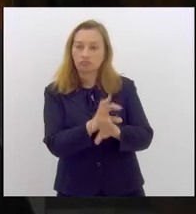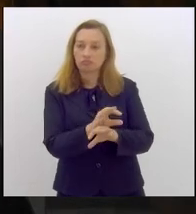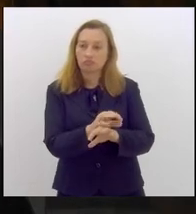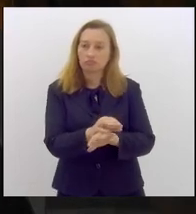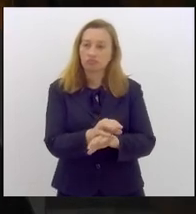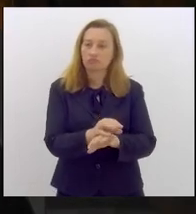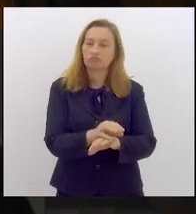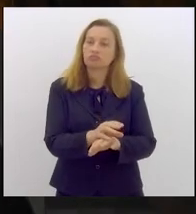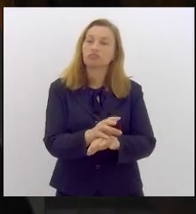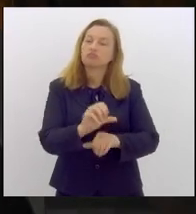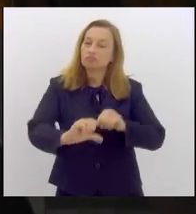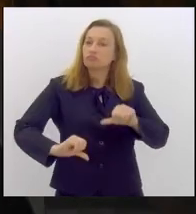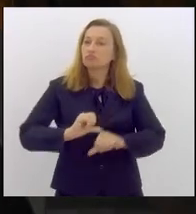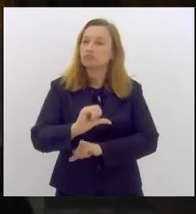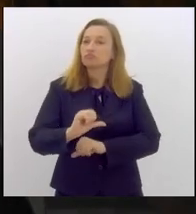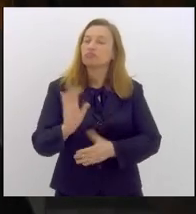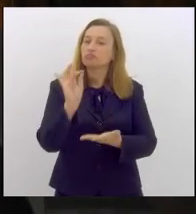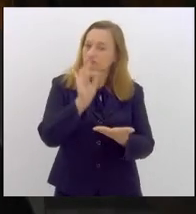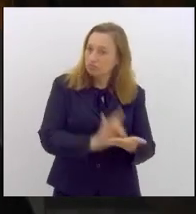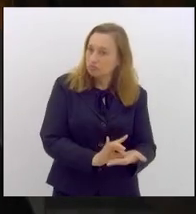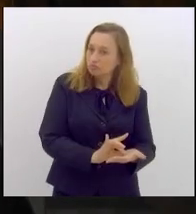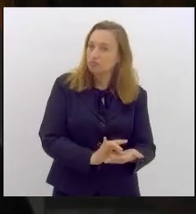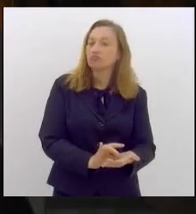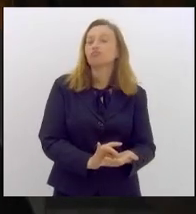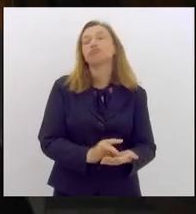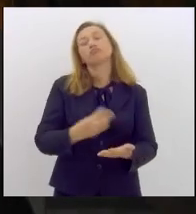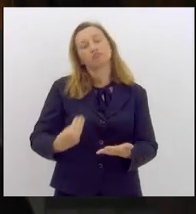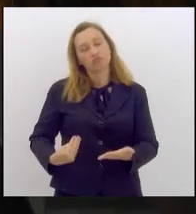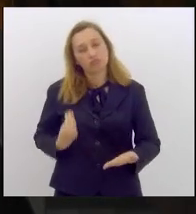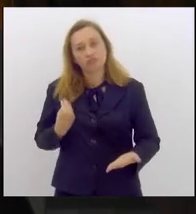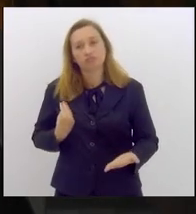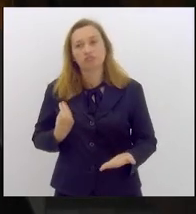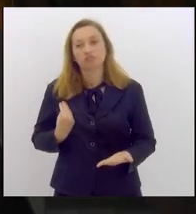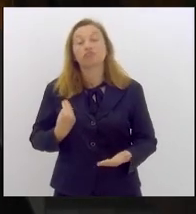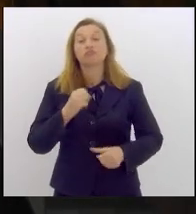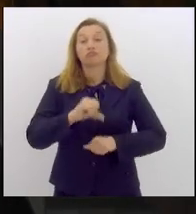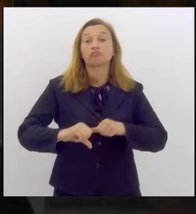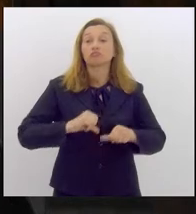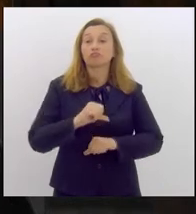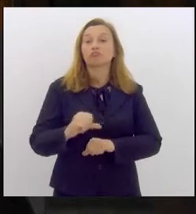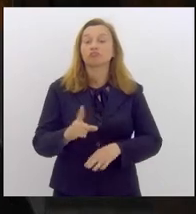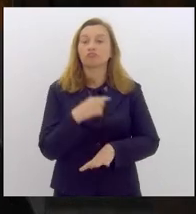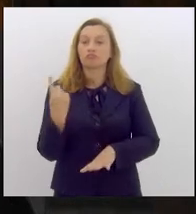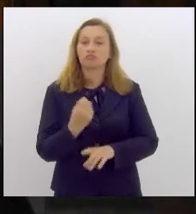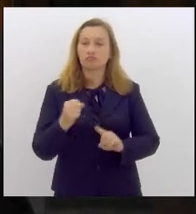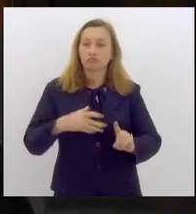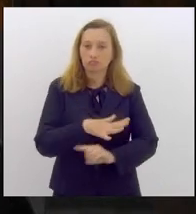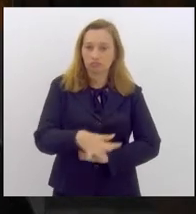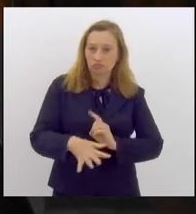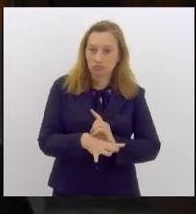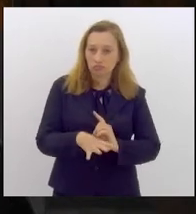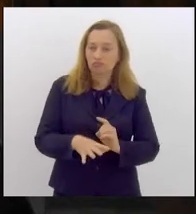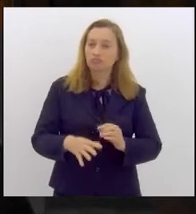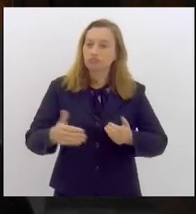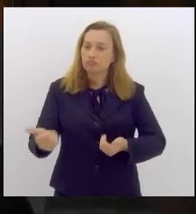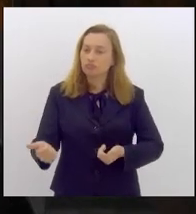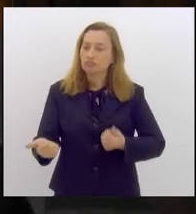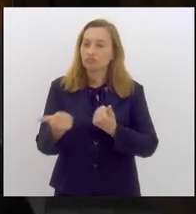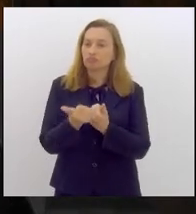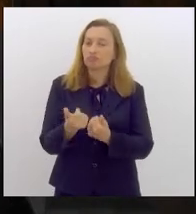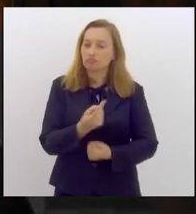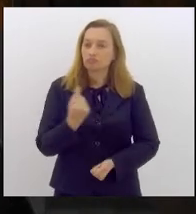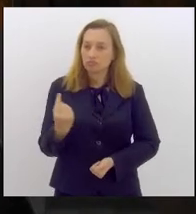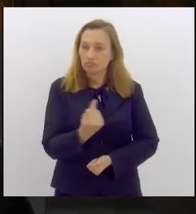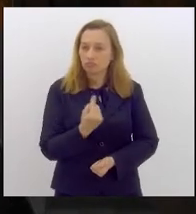como ferramenta de transformação da realidade, de transformação de vida, de transformação da nossa sociedade. Contem com a gente,